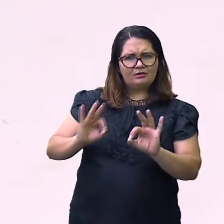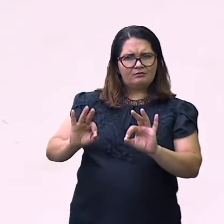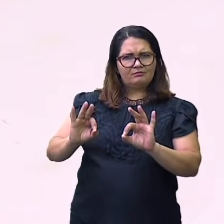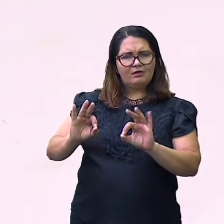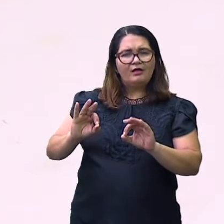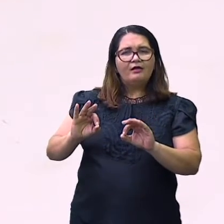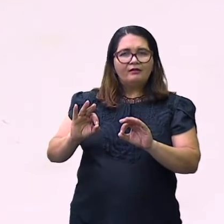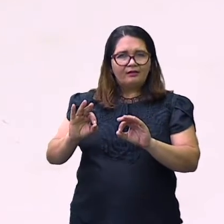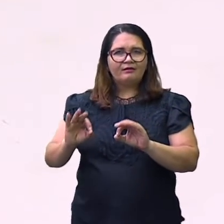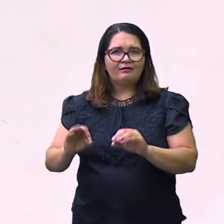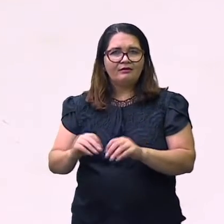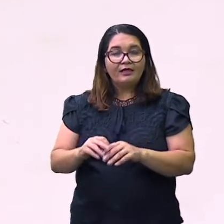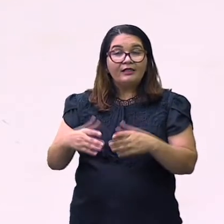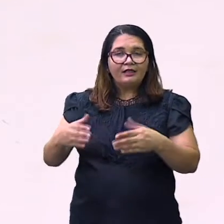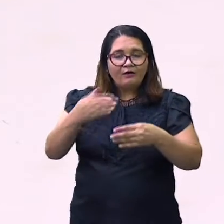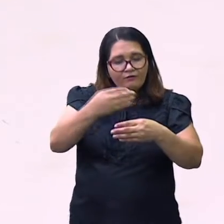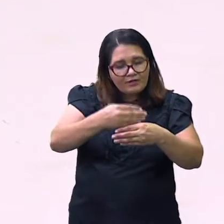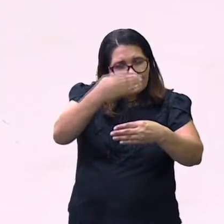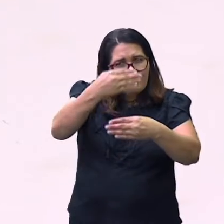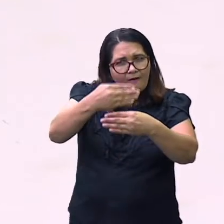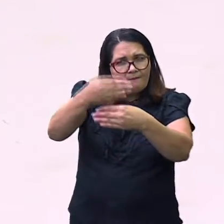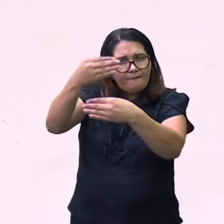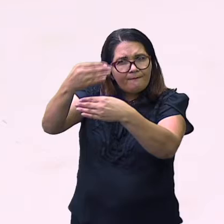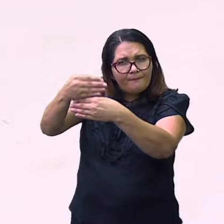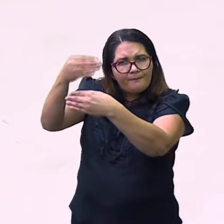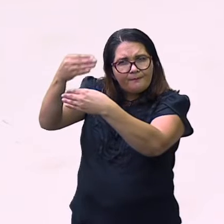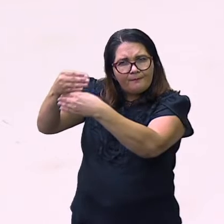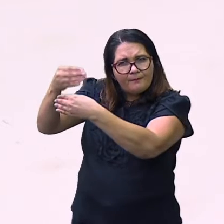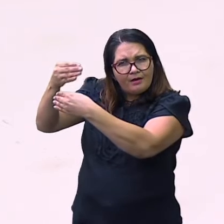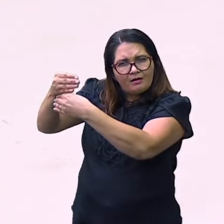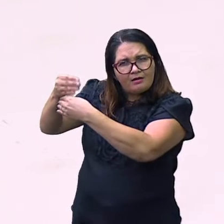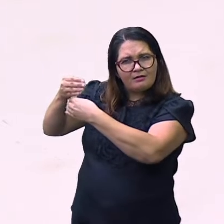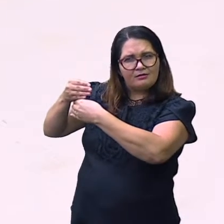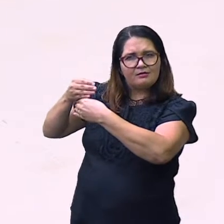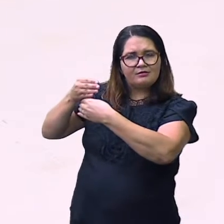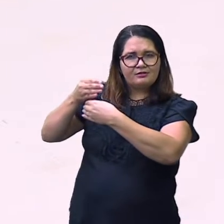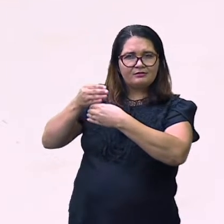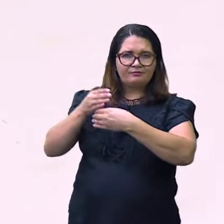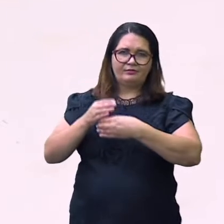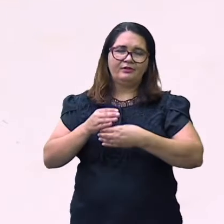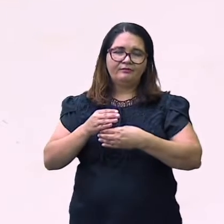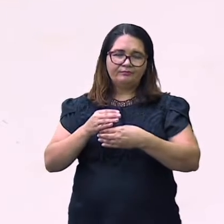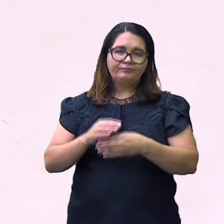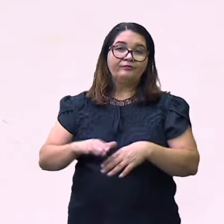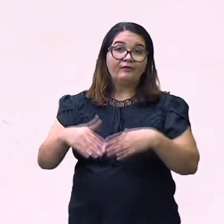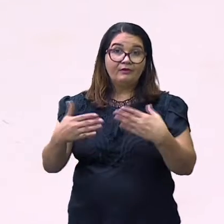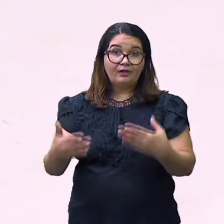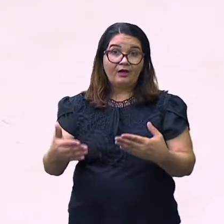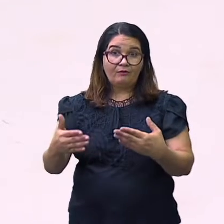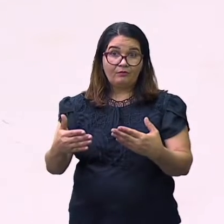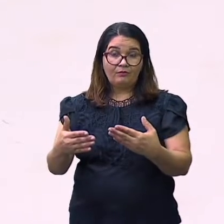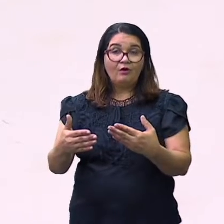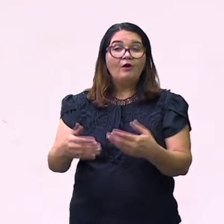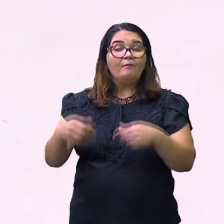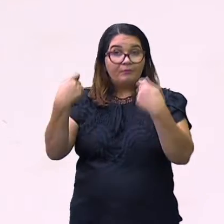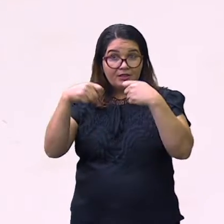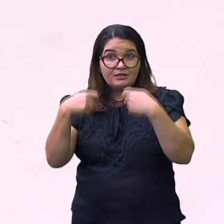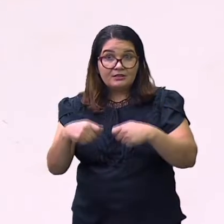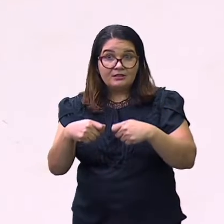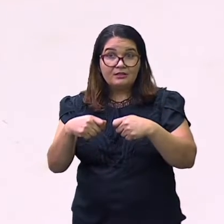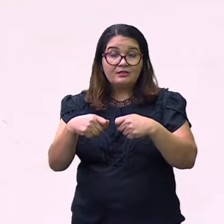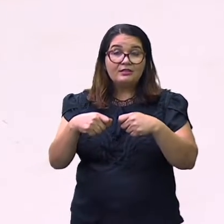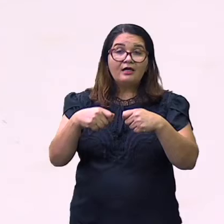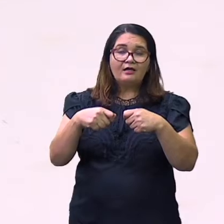celular para que ela aconteça de uma forma, né, que depois você consiga colocar as